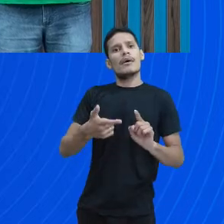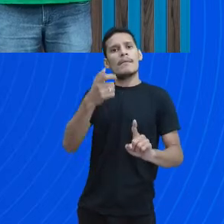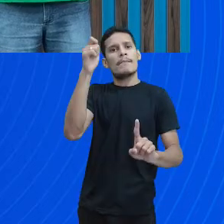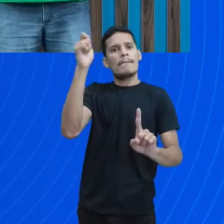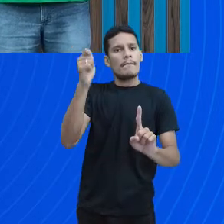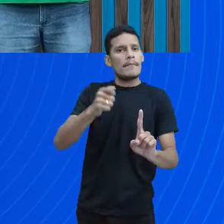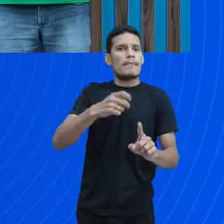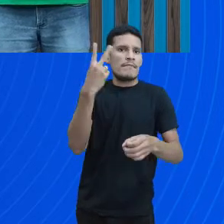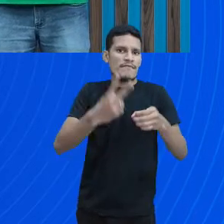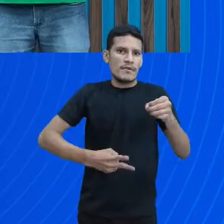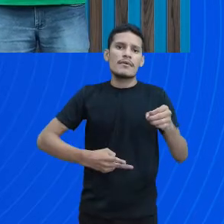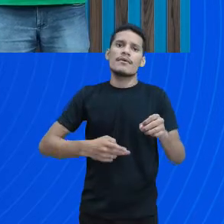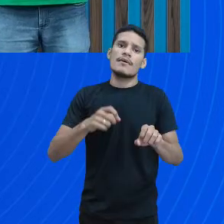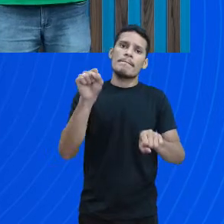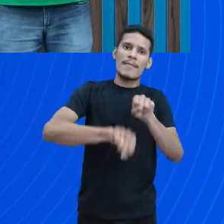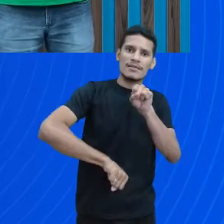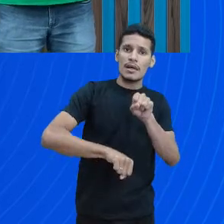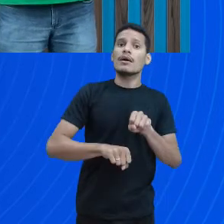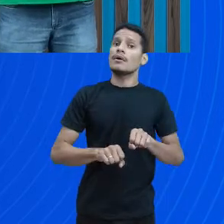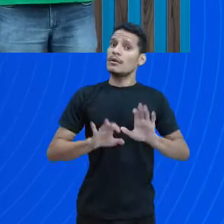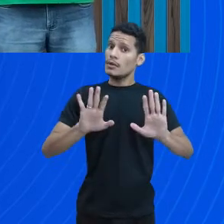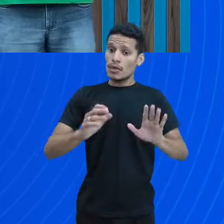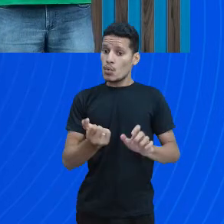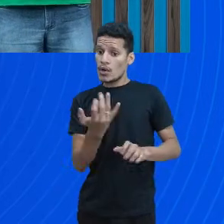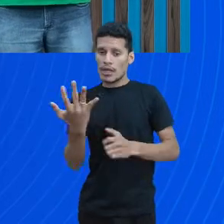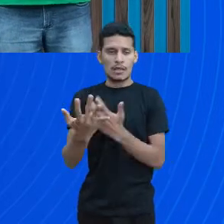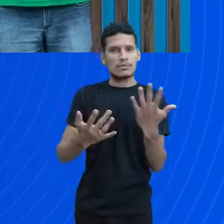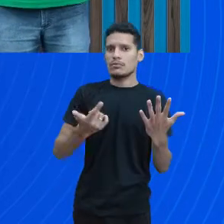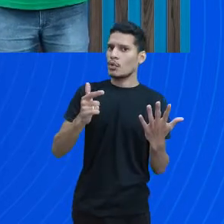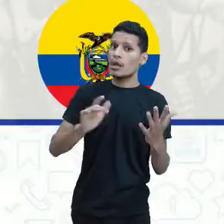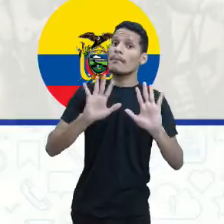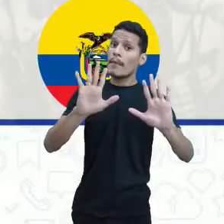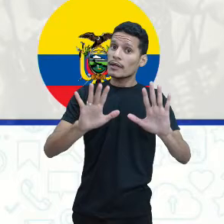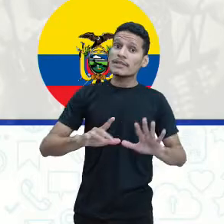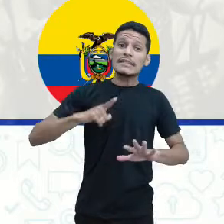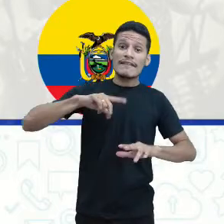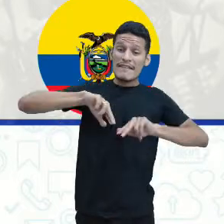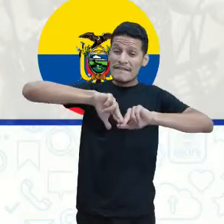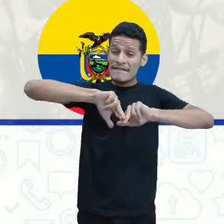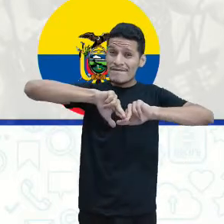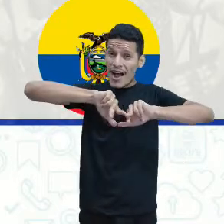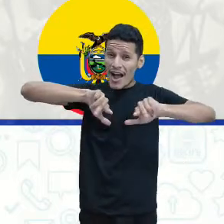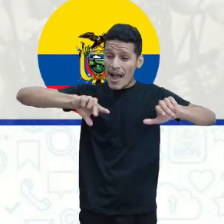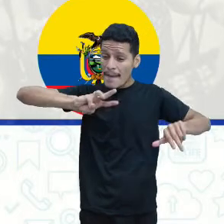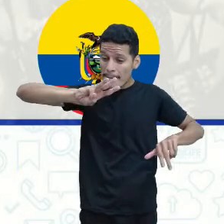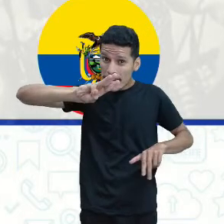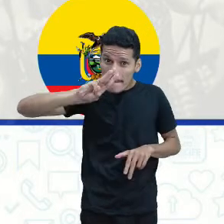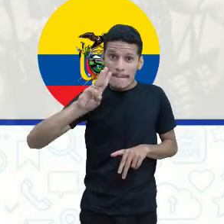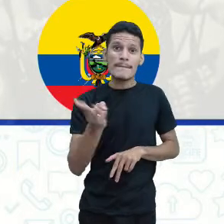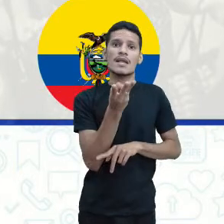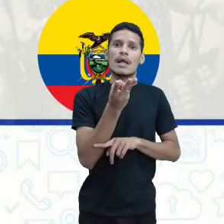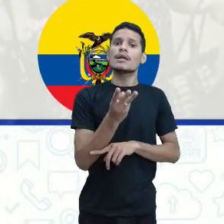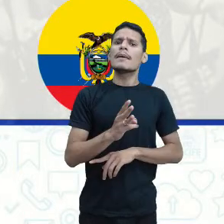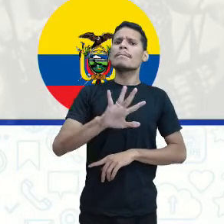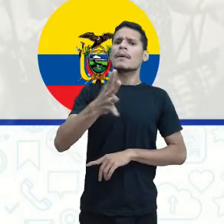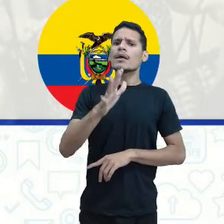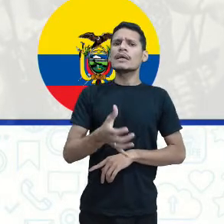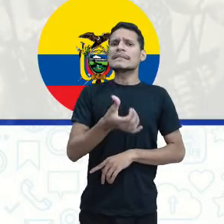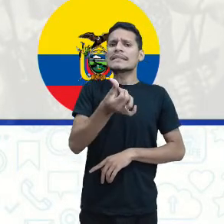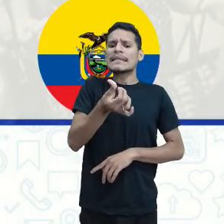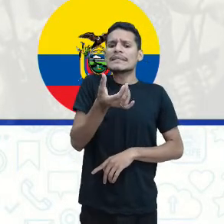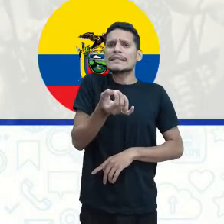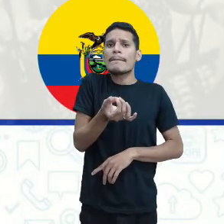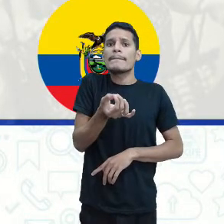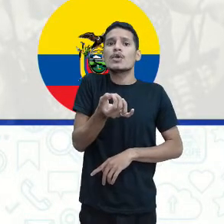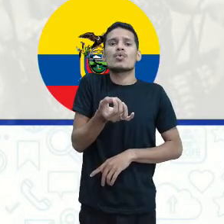números efetivos, mas presume-se que foram, né, acredita-se que foram milhares de mortes, alguns números chegam até 60 mil pessoas